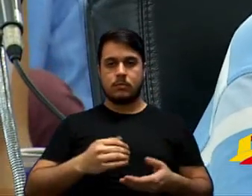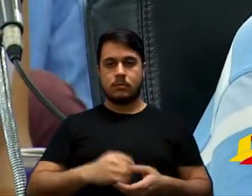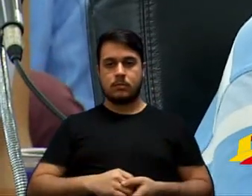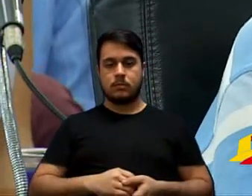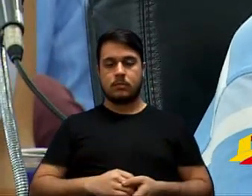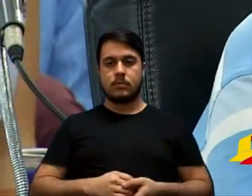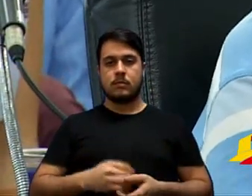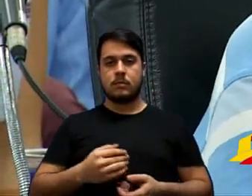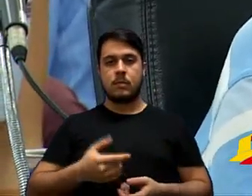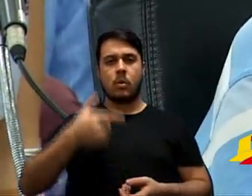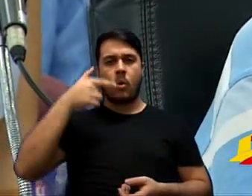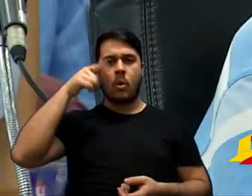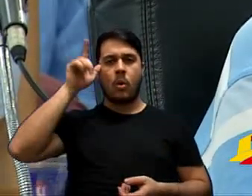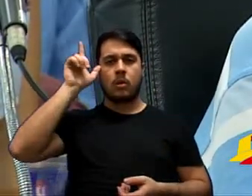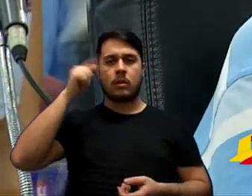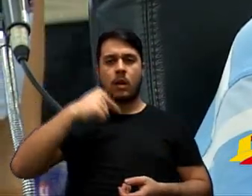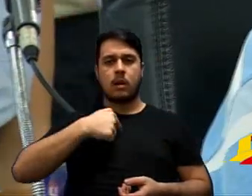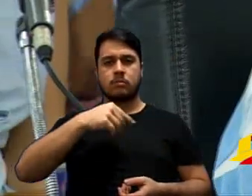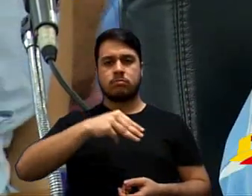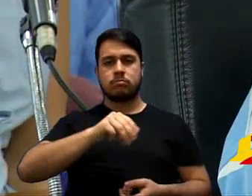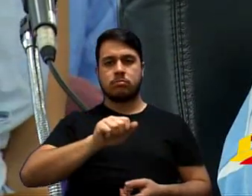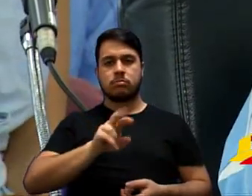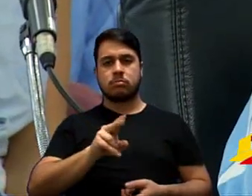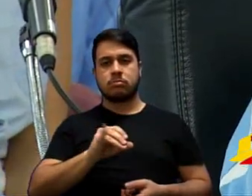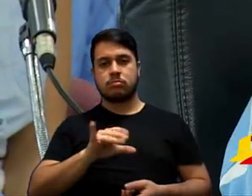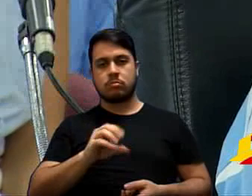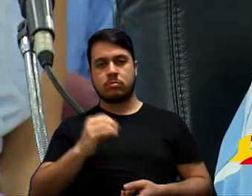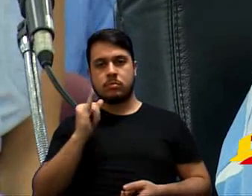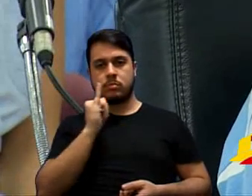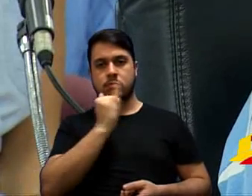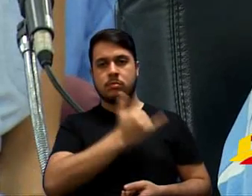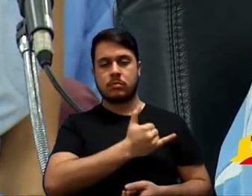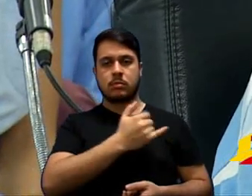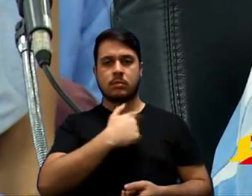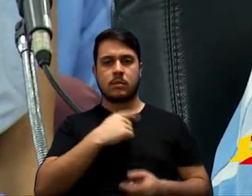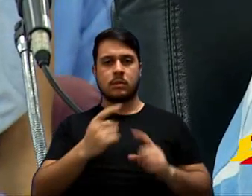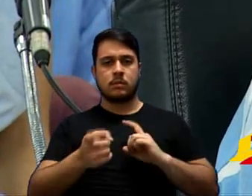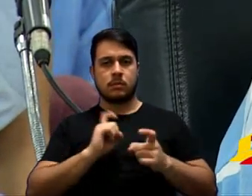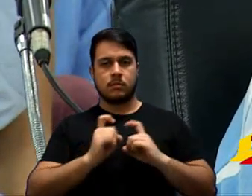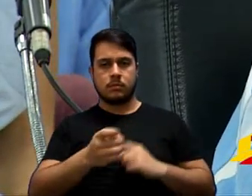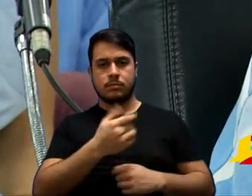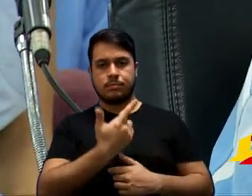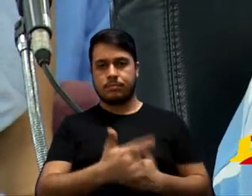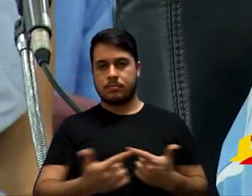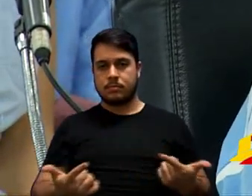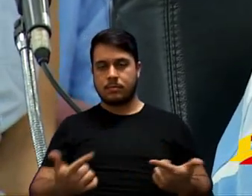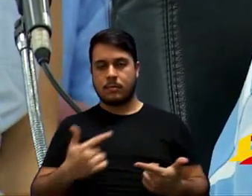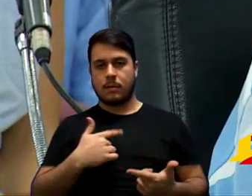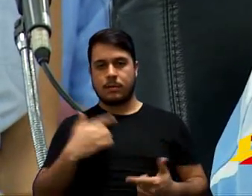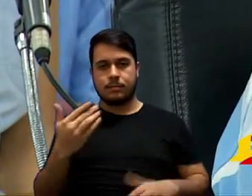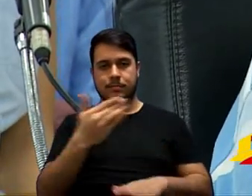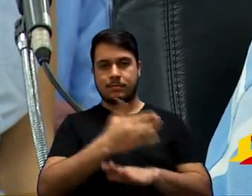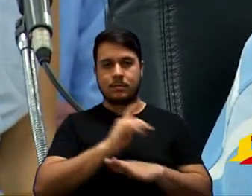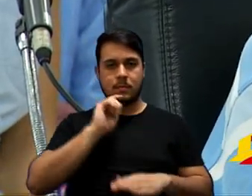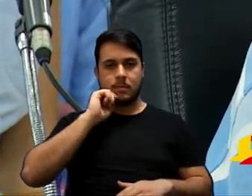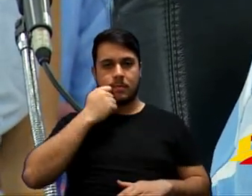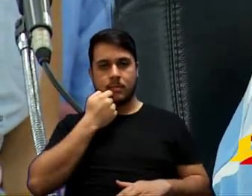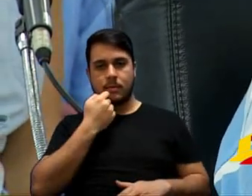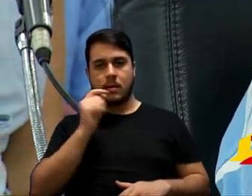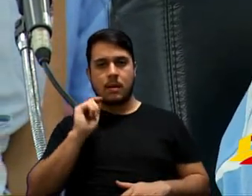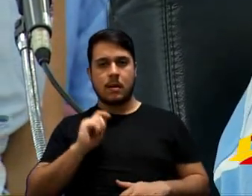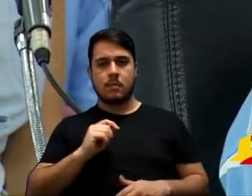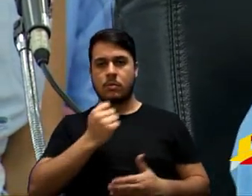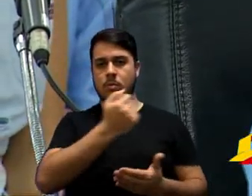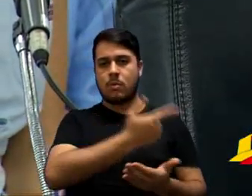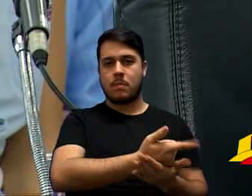eu ontem disse ao macho que não viria reunião saiu cedo de casa para ir à padaria real comprar um pão e para não devo